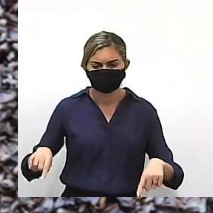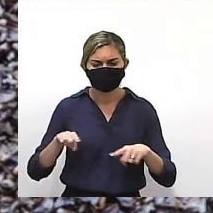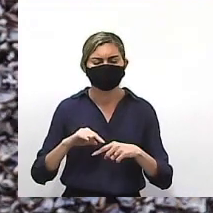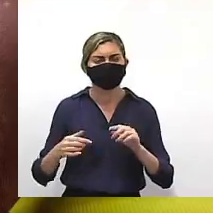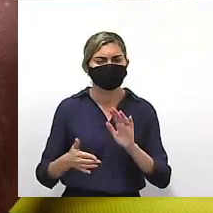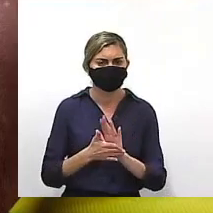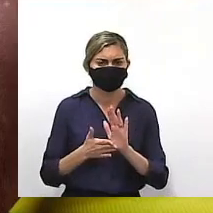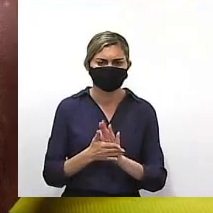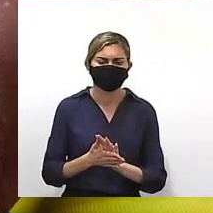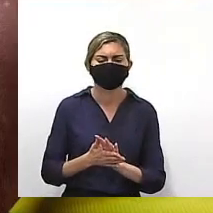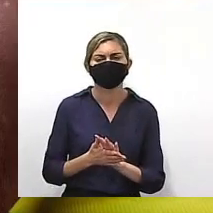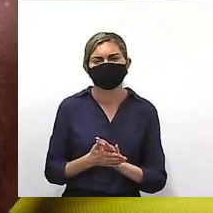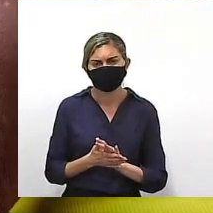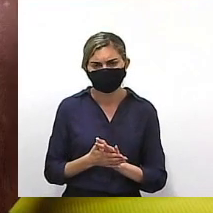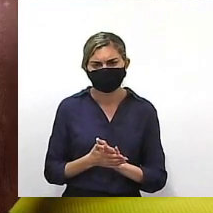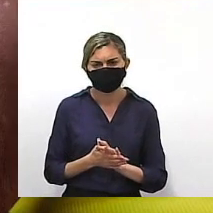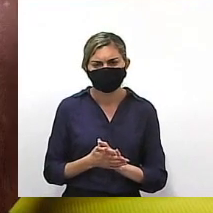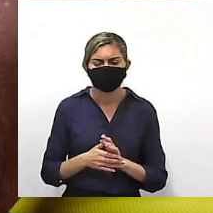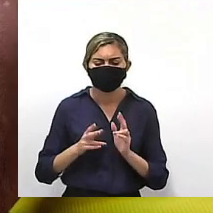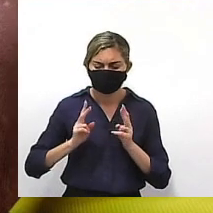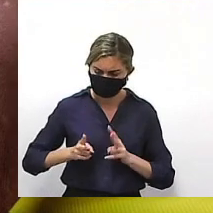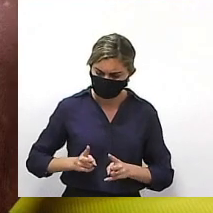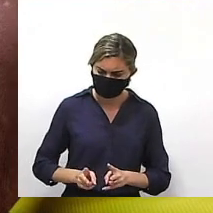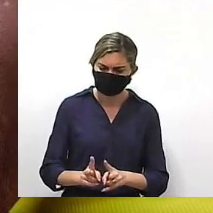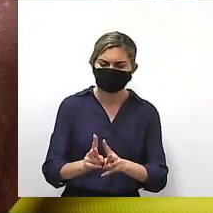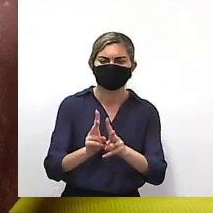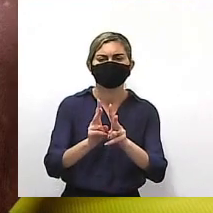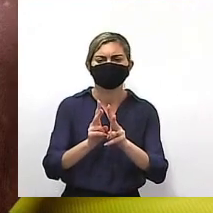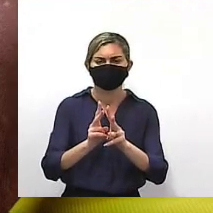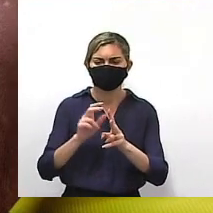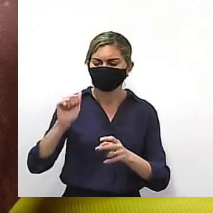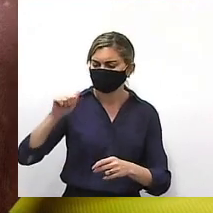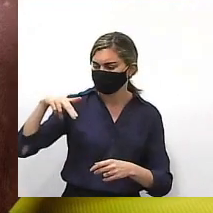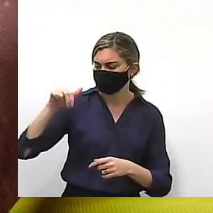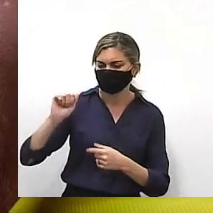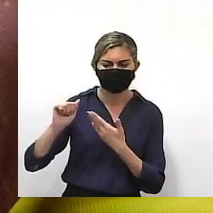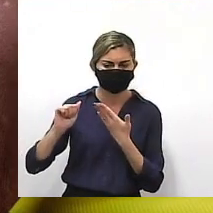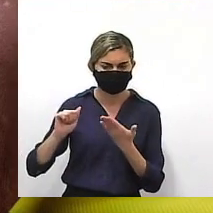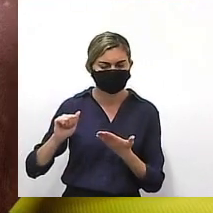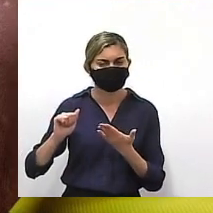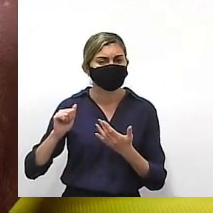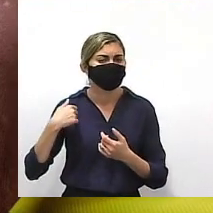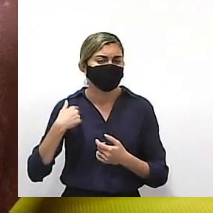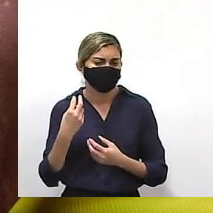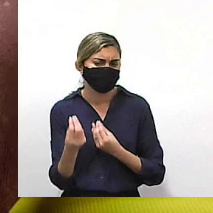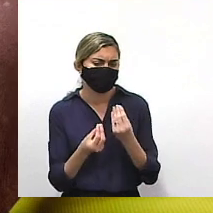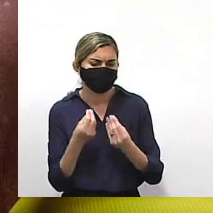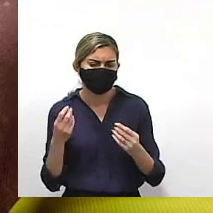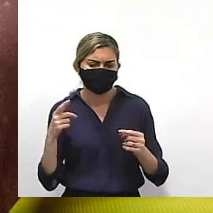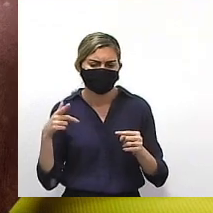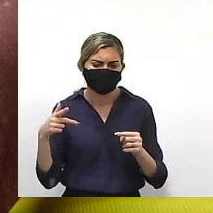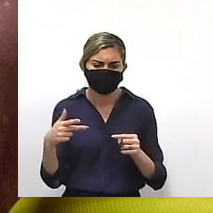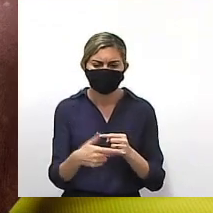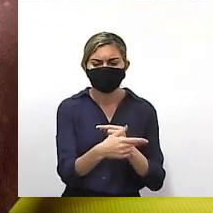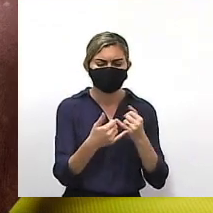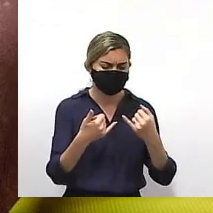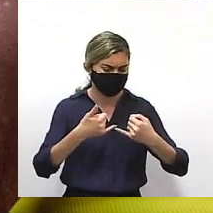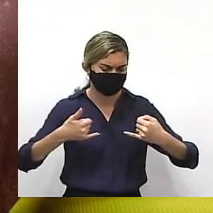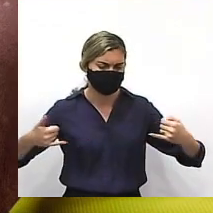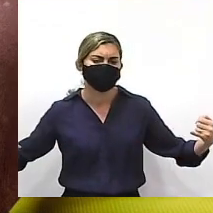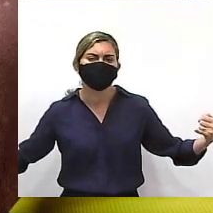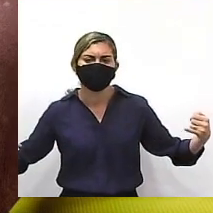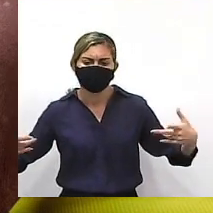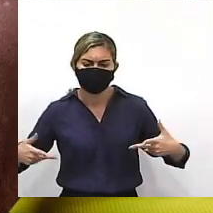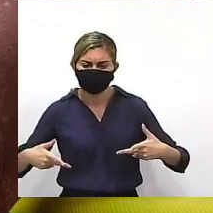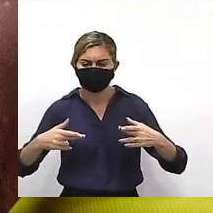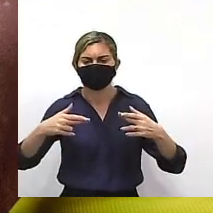meta será a de acompanhar o roteiro de Ana. É como cortar o fio que nos